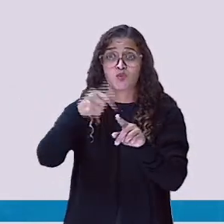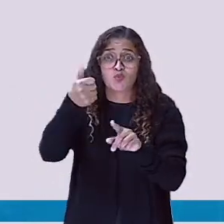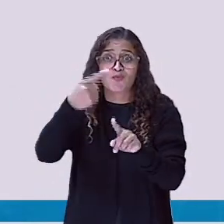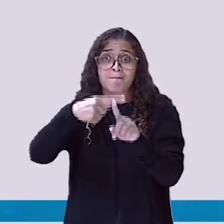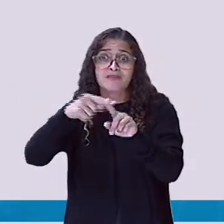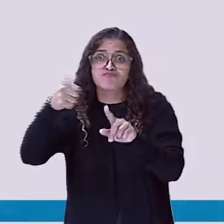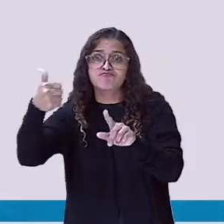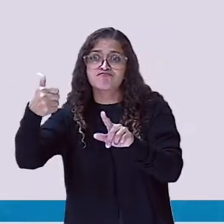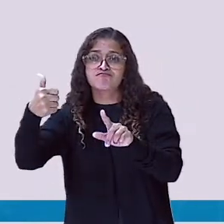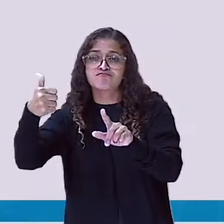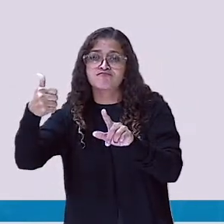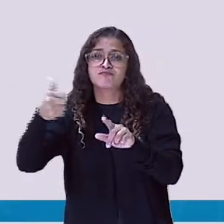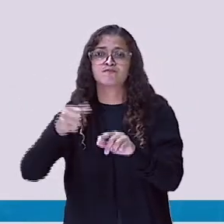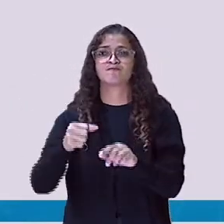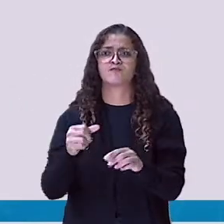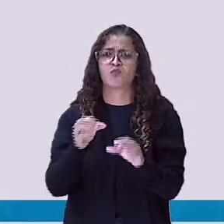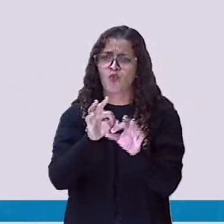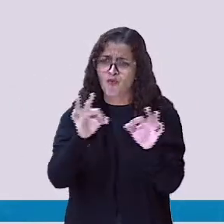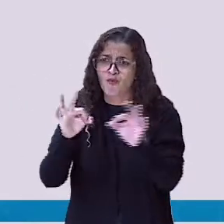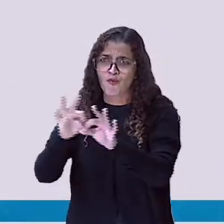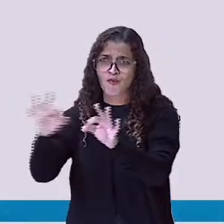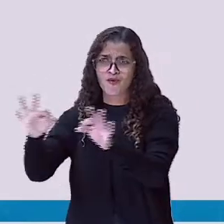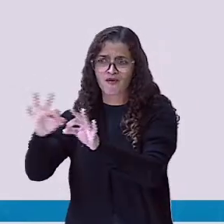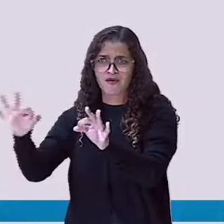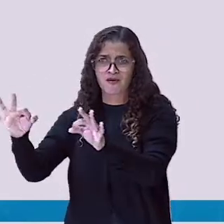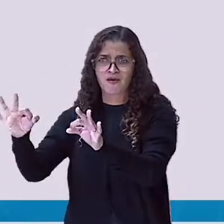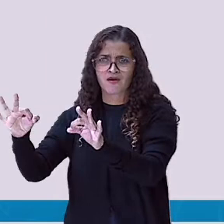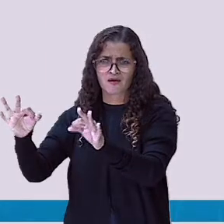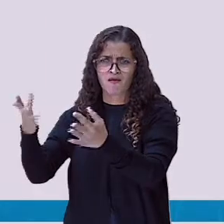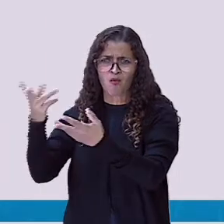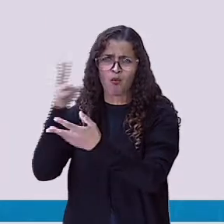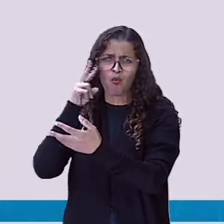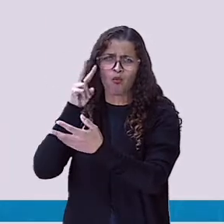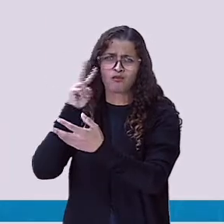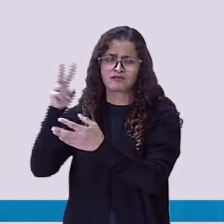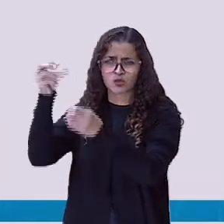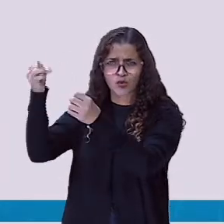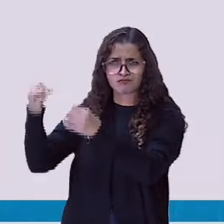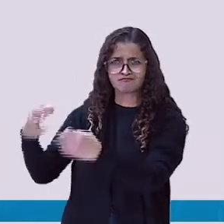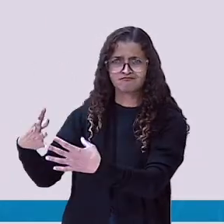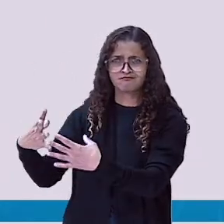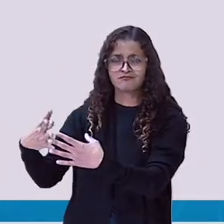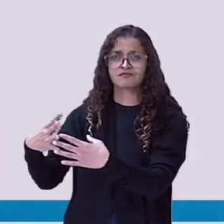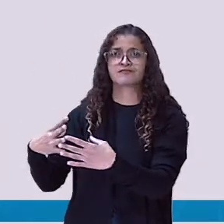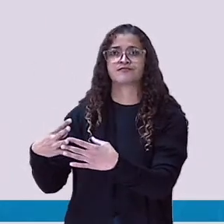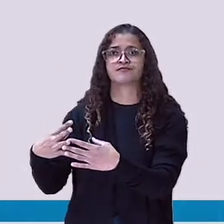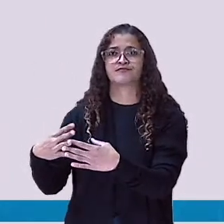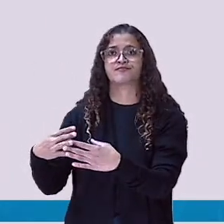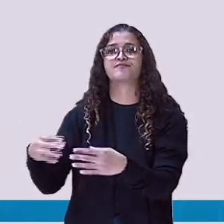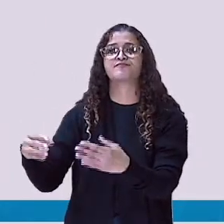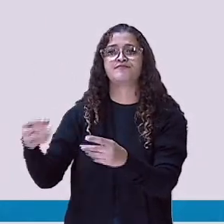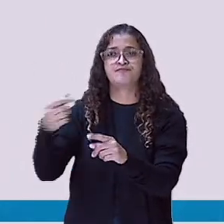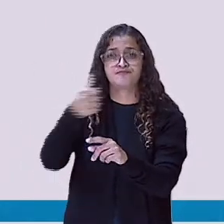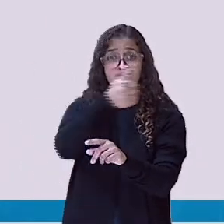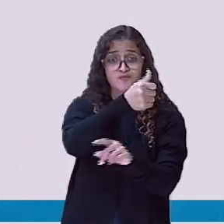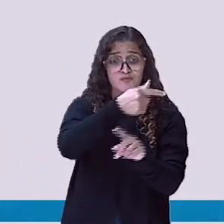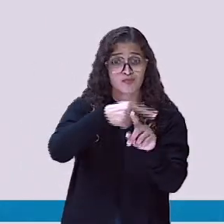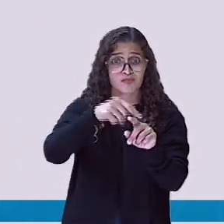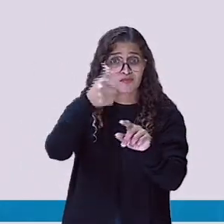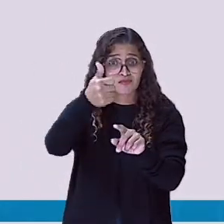1. Não é a distância do 0 para 1 aqui, não foi uma distância? Então, 1, 2,